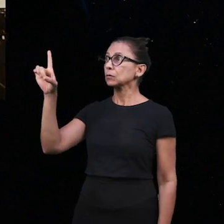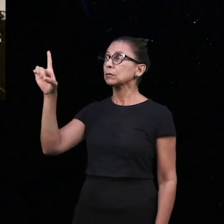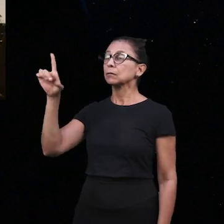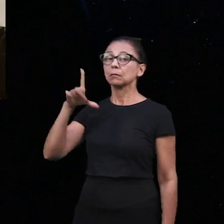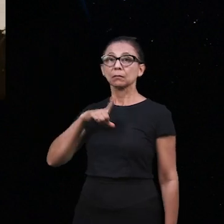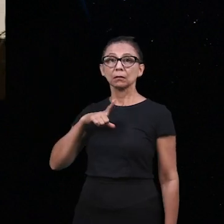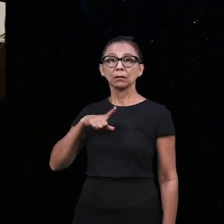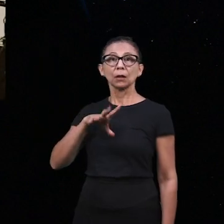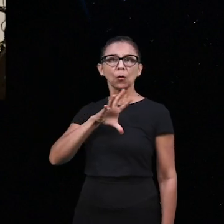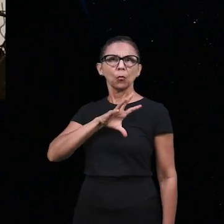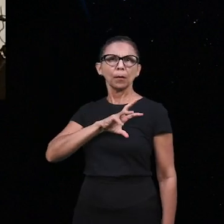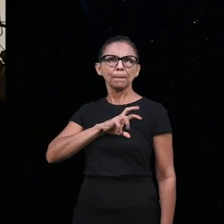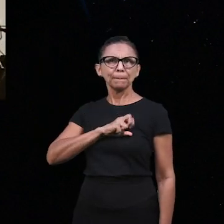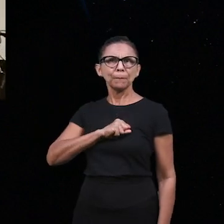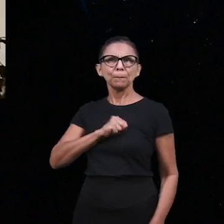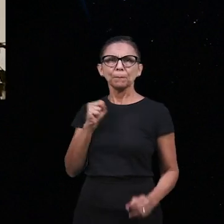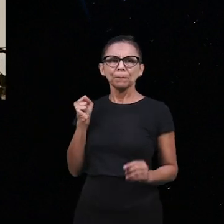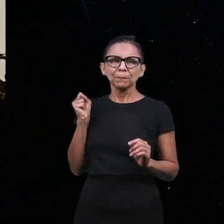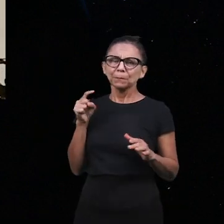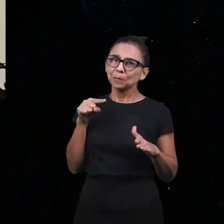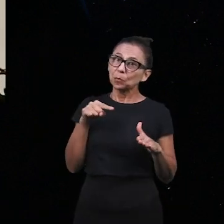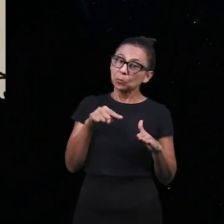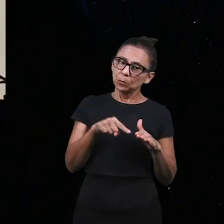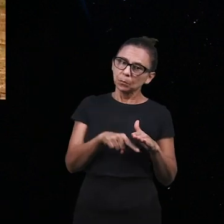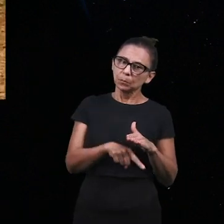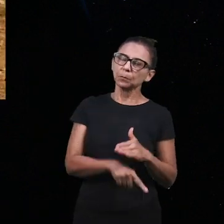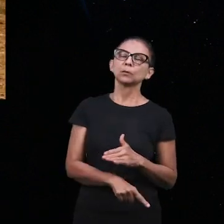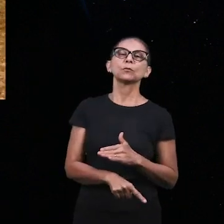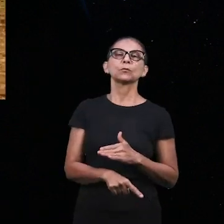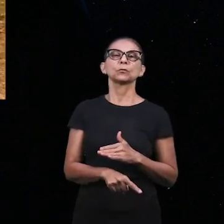Deus é grande,